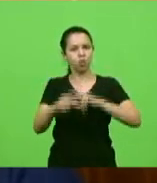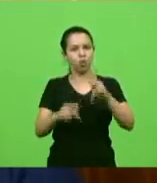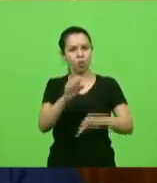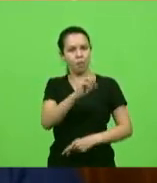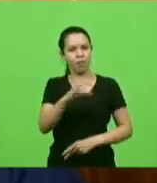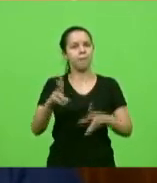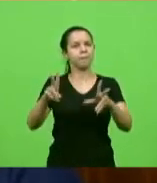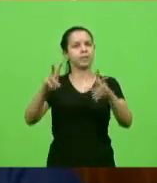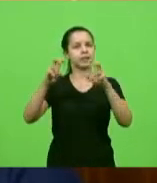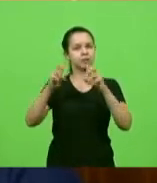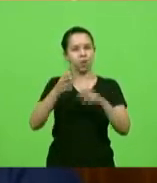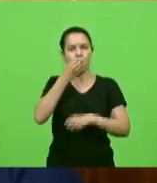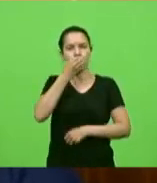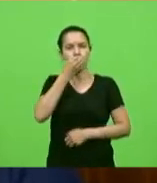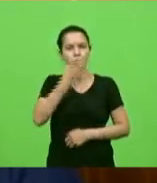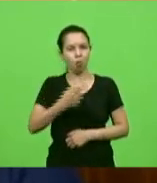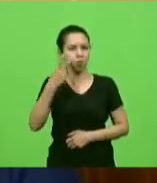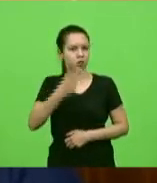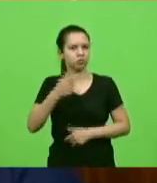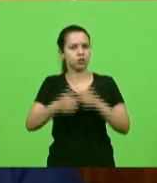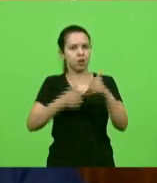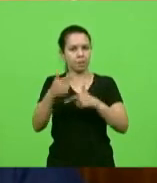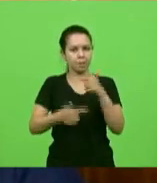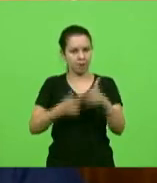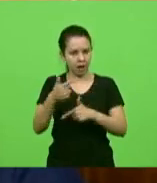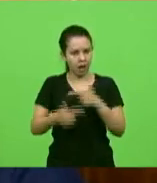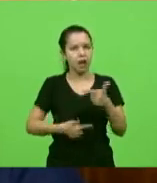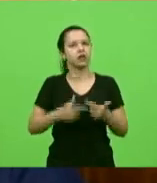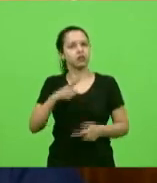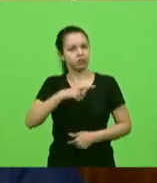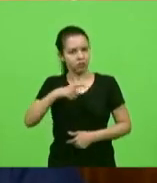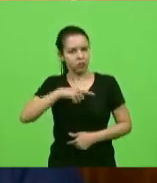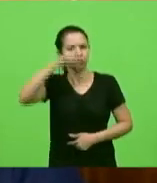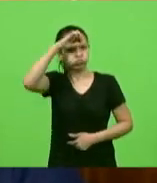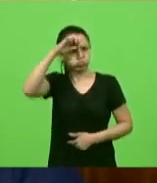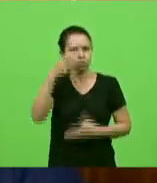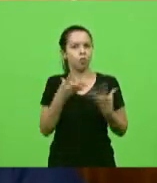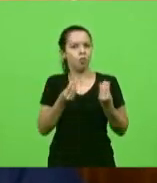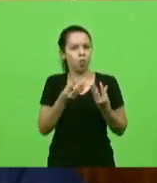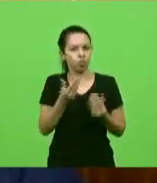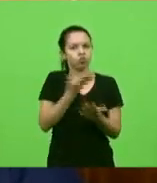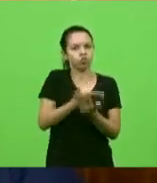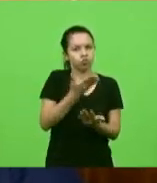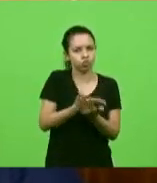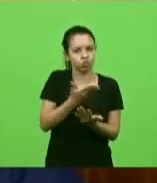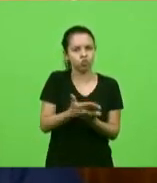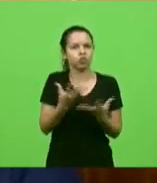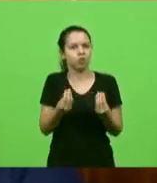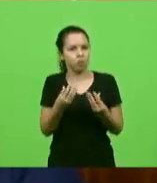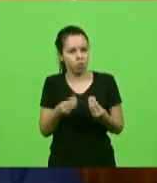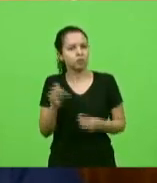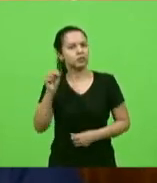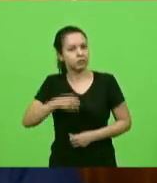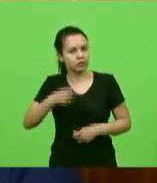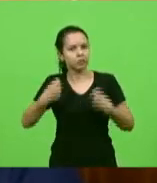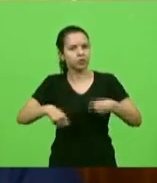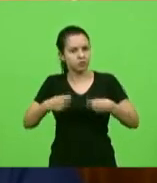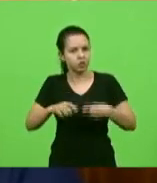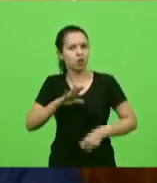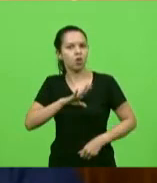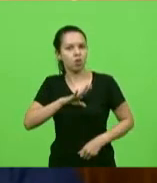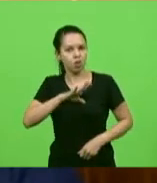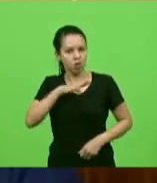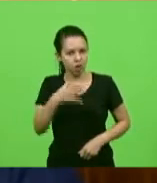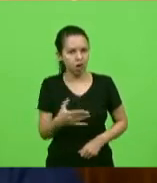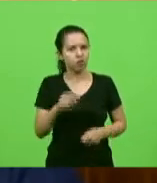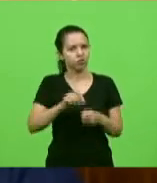perceberem que um bom político trabalha muito, precisa estudar muito e sim deve ter a coragem de fazer